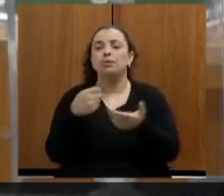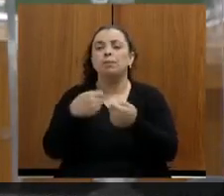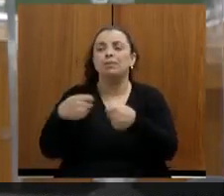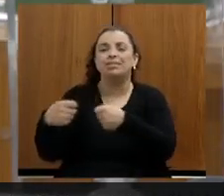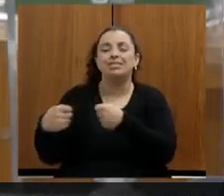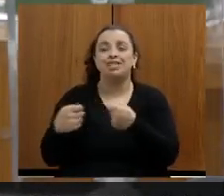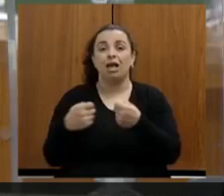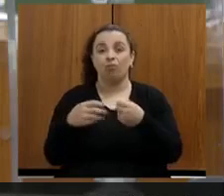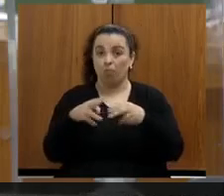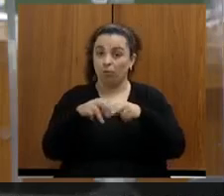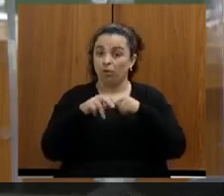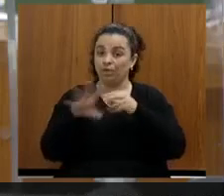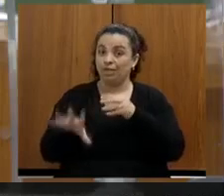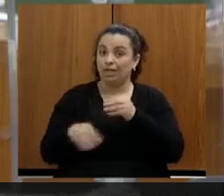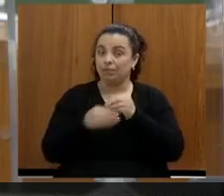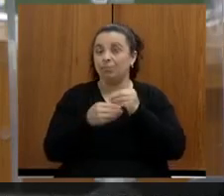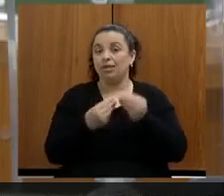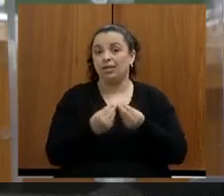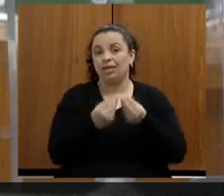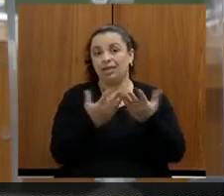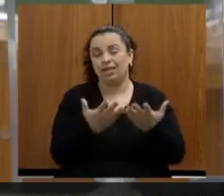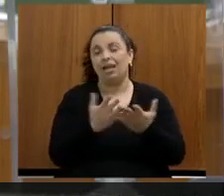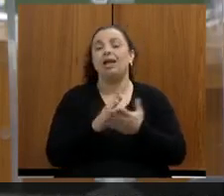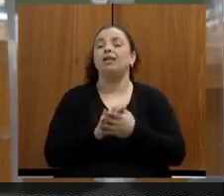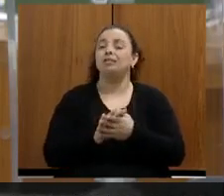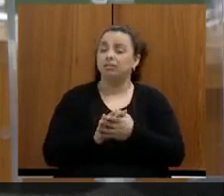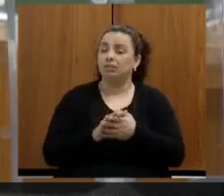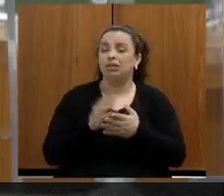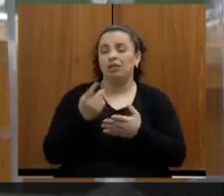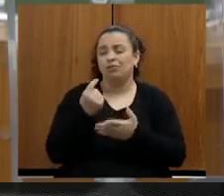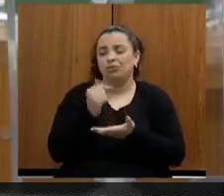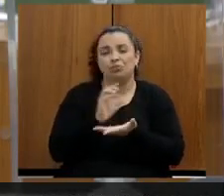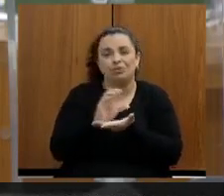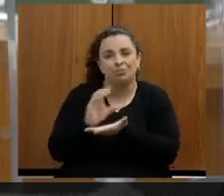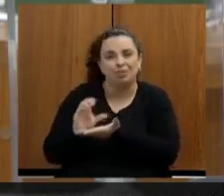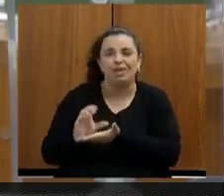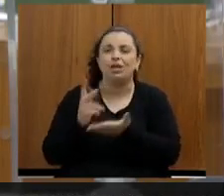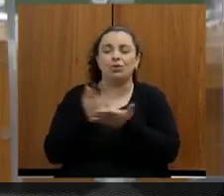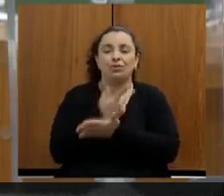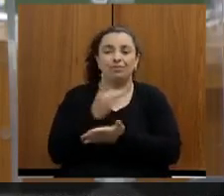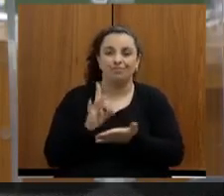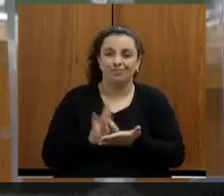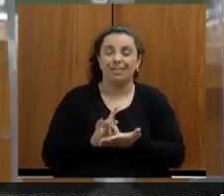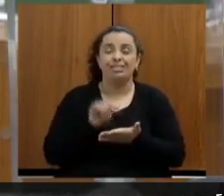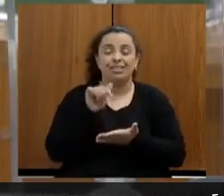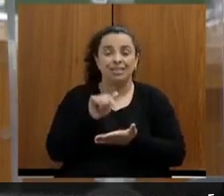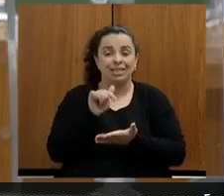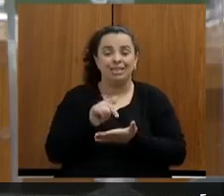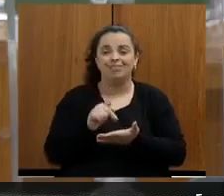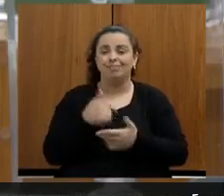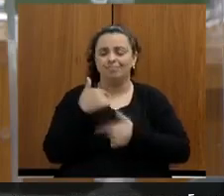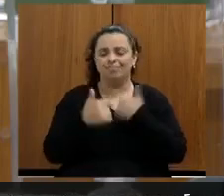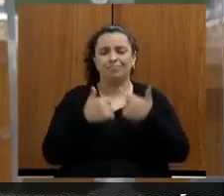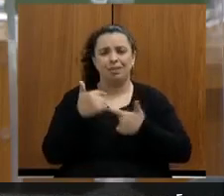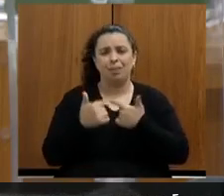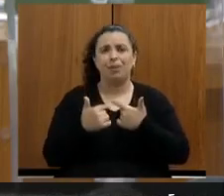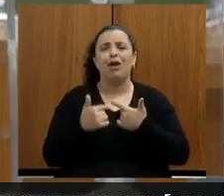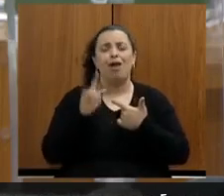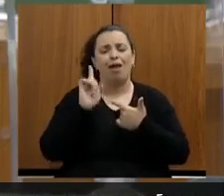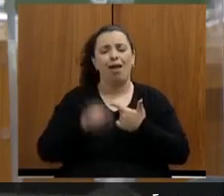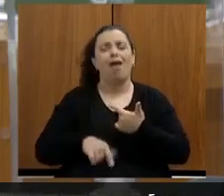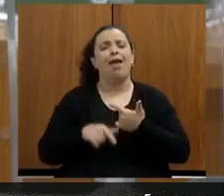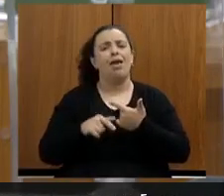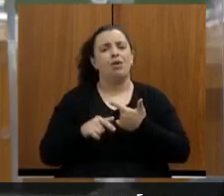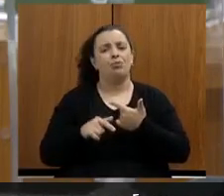entregues os investimentos feitos e essa diferença que tem sido o trabalho da Polícia